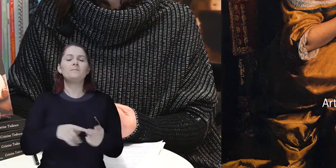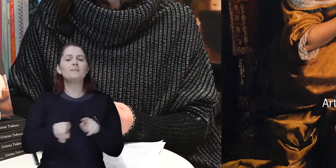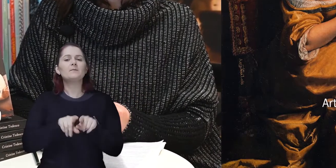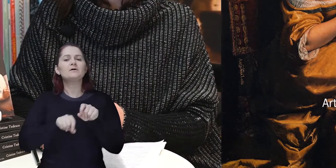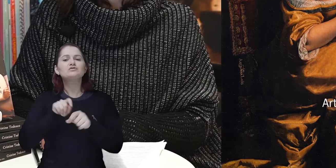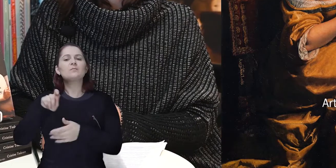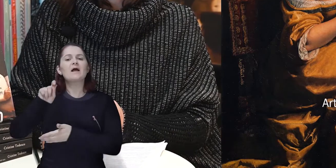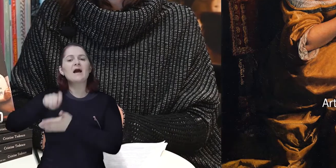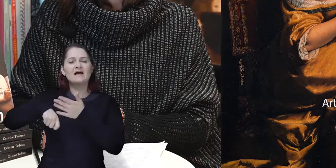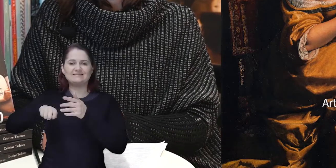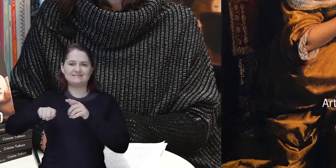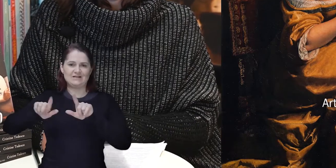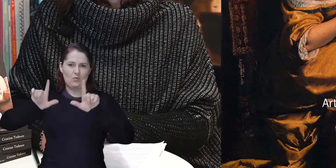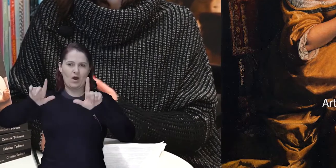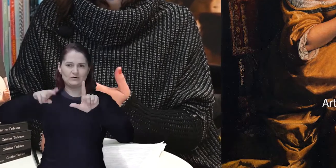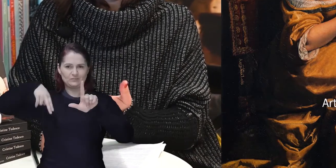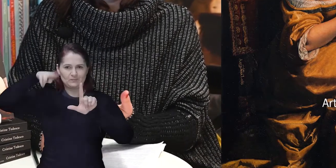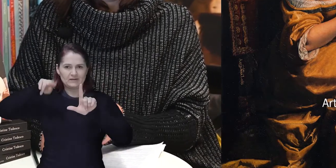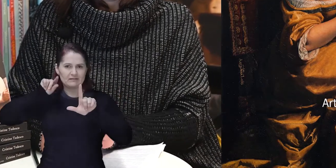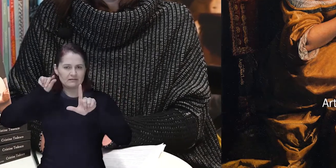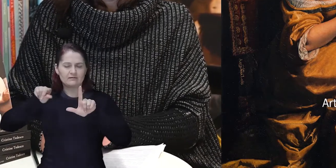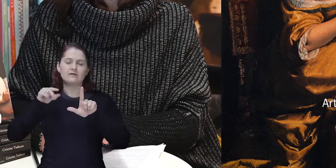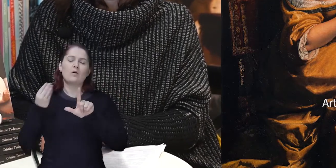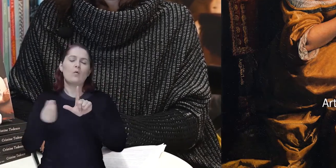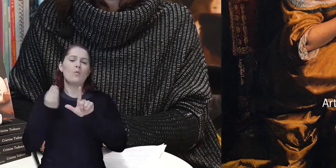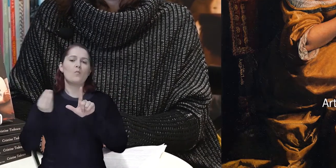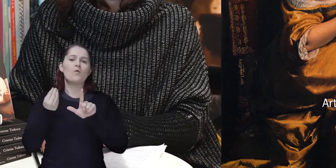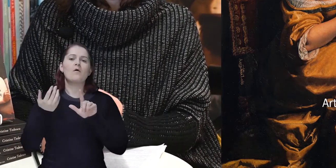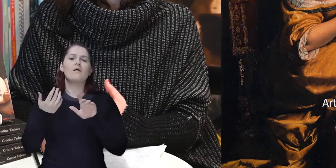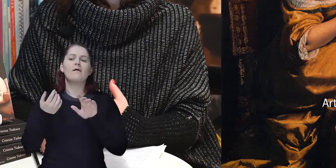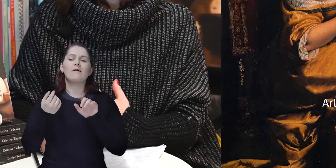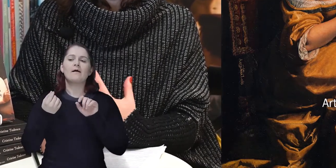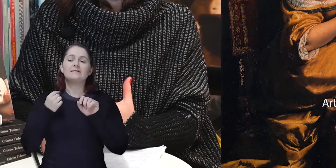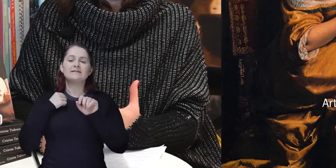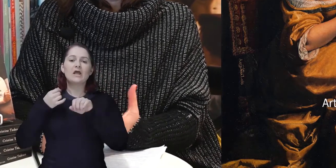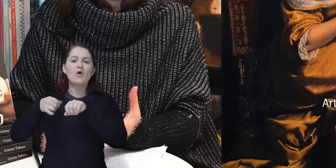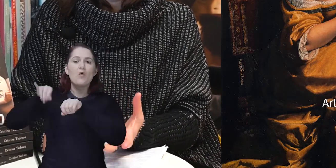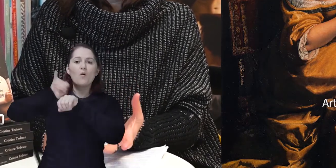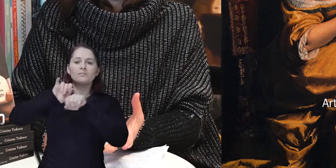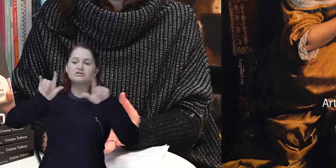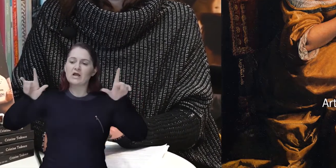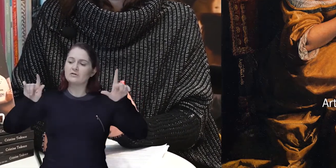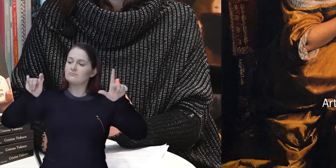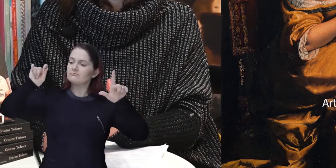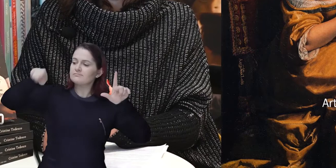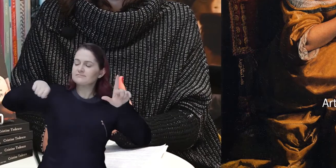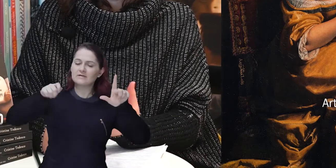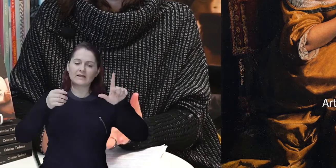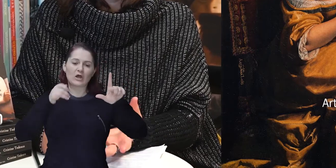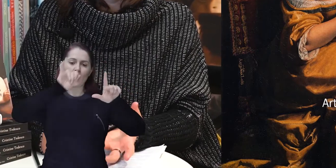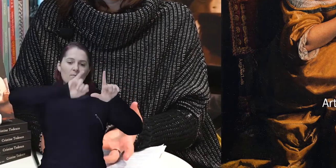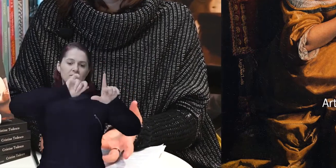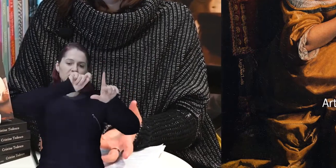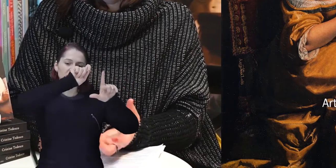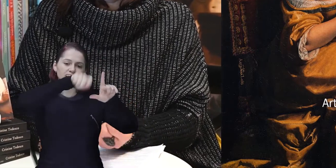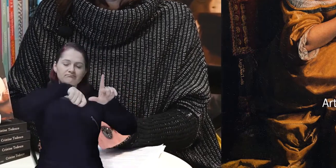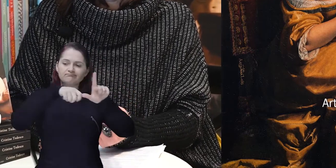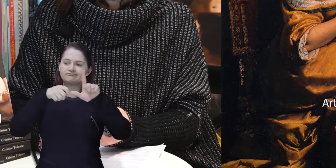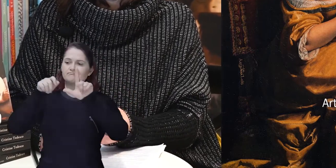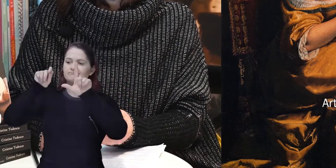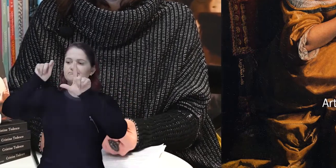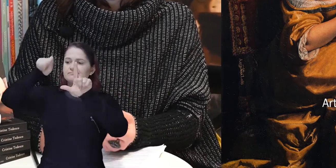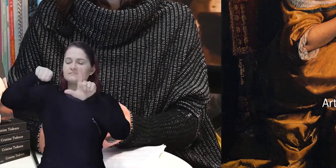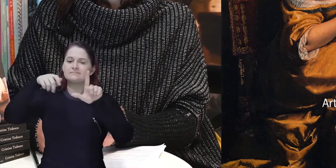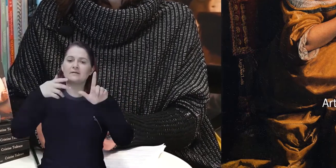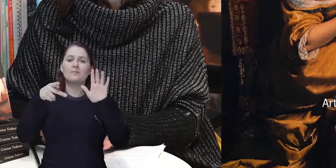assinaturas também eu trago uma contribuição no livro, que é analisar os diferentes objetos nos quais a Artemisia assinava.